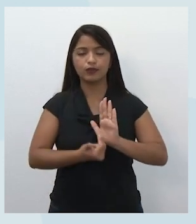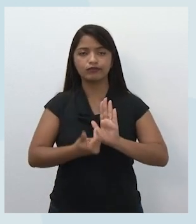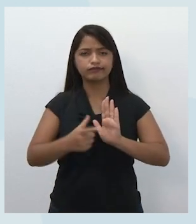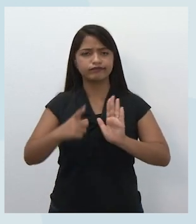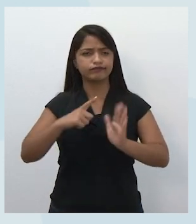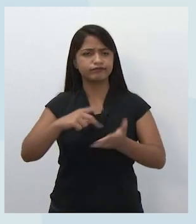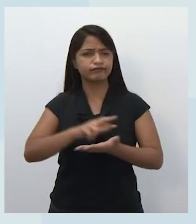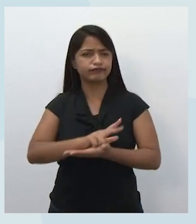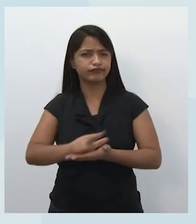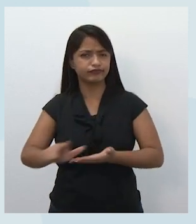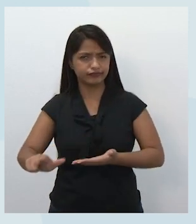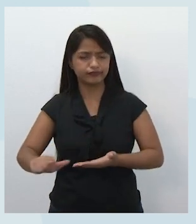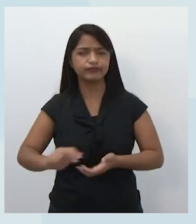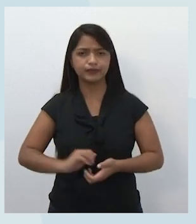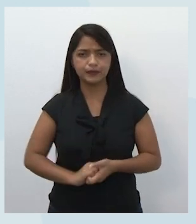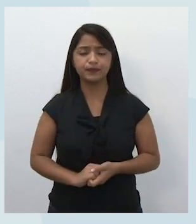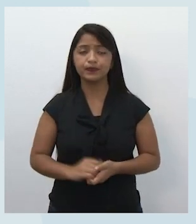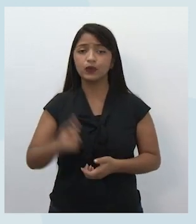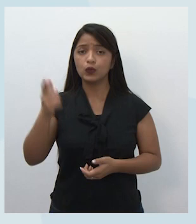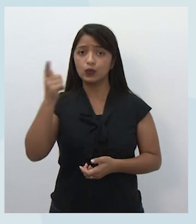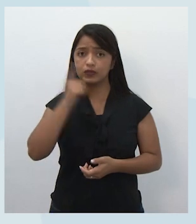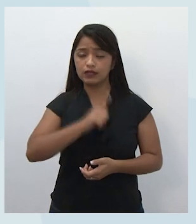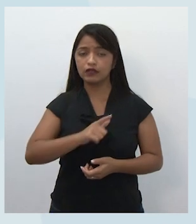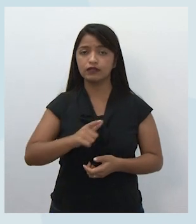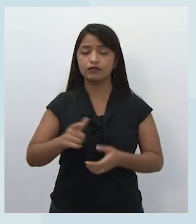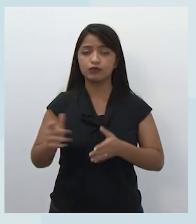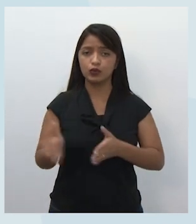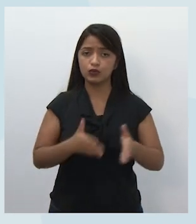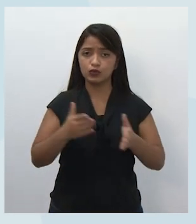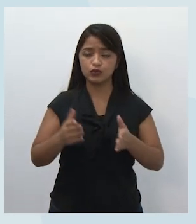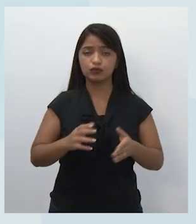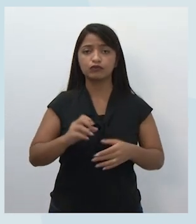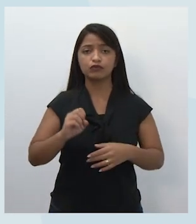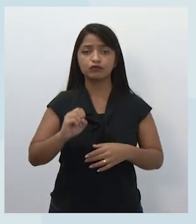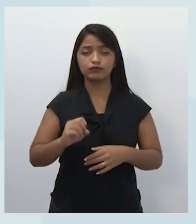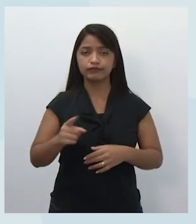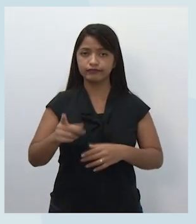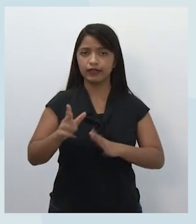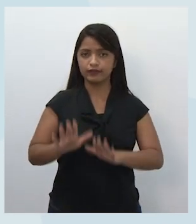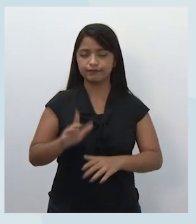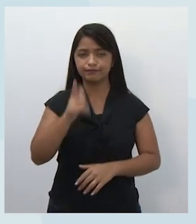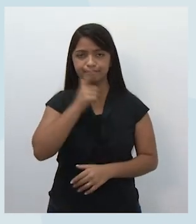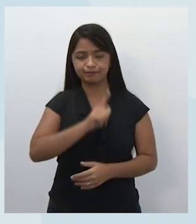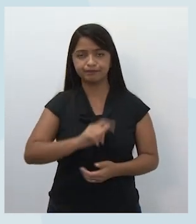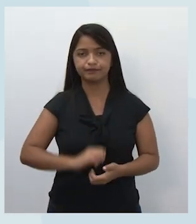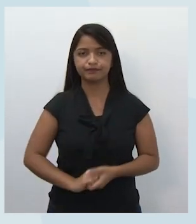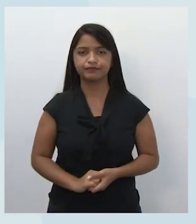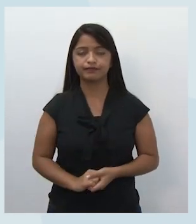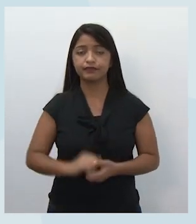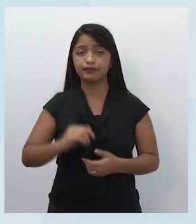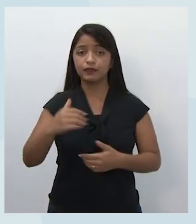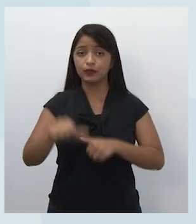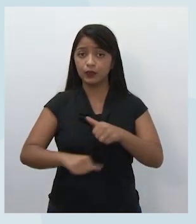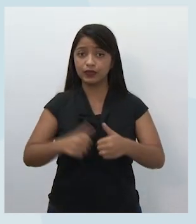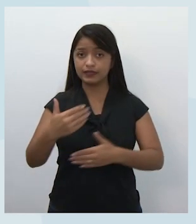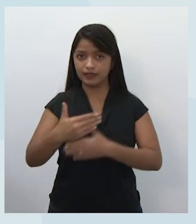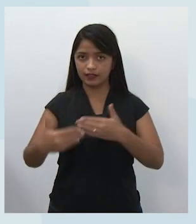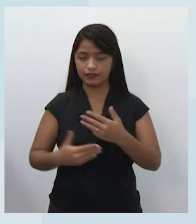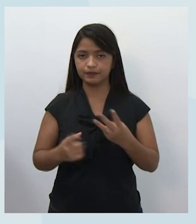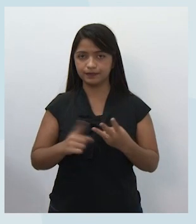práticas corporais que se produzem e reproduzem dinamicamente. Próximo slide, por